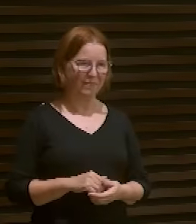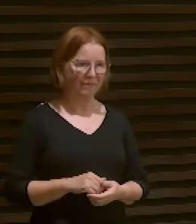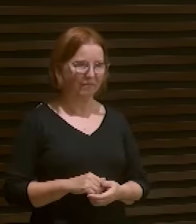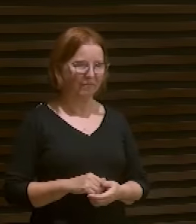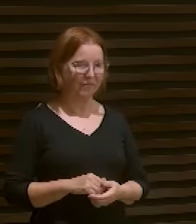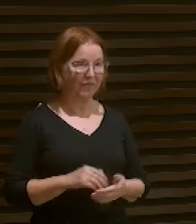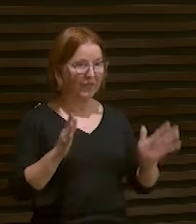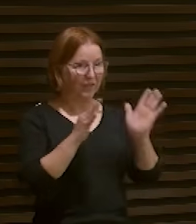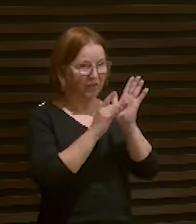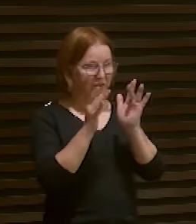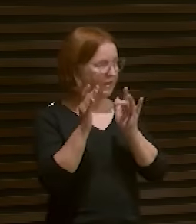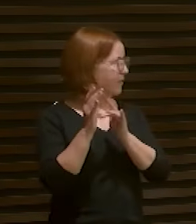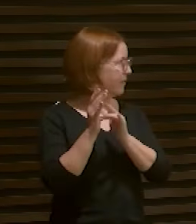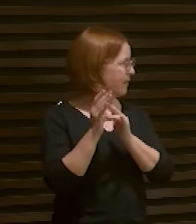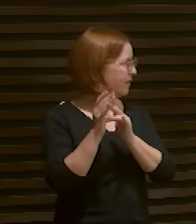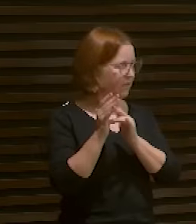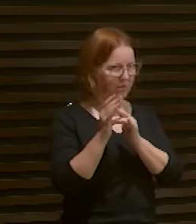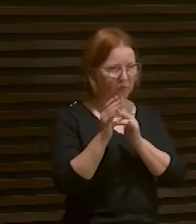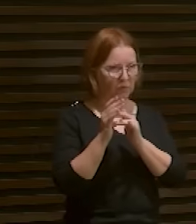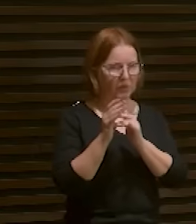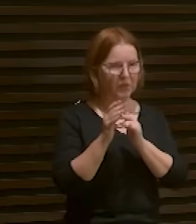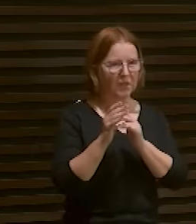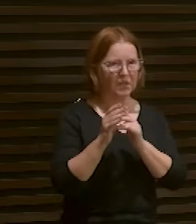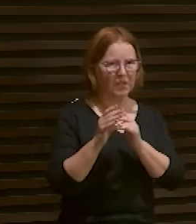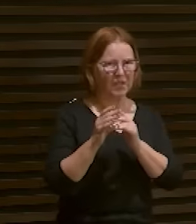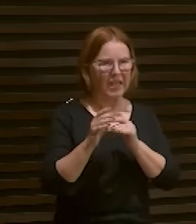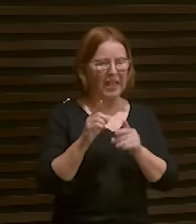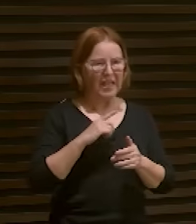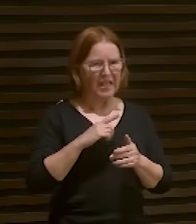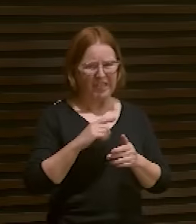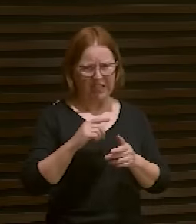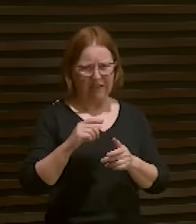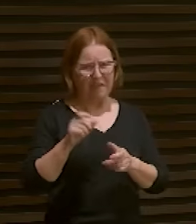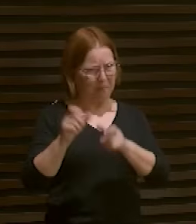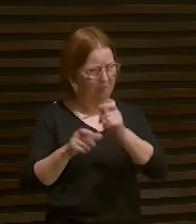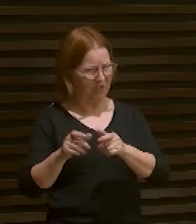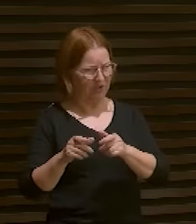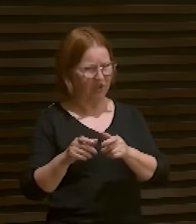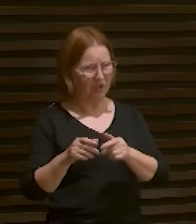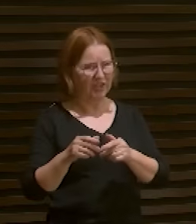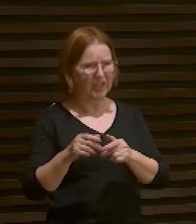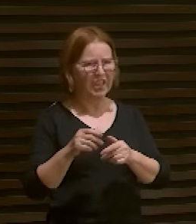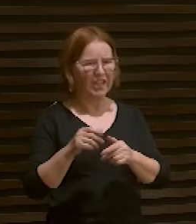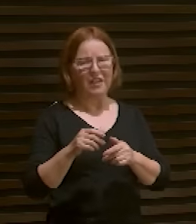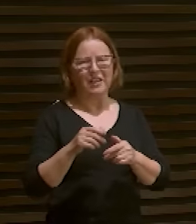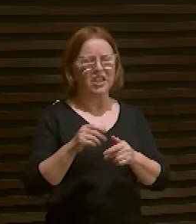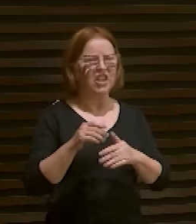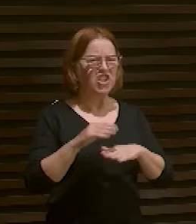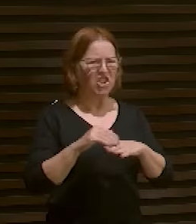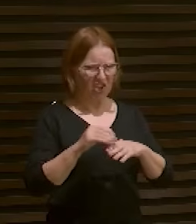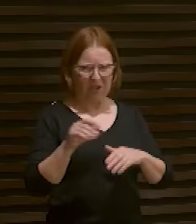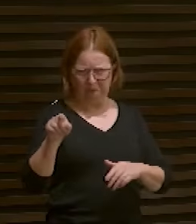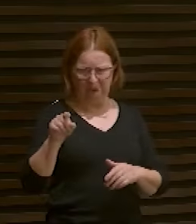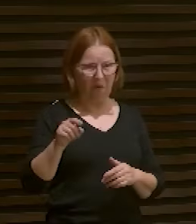Jesus foi chamado de Belzebu. Sabe o que é Belzebu? Chefe dos demônios. Jesus foi